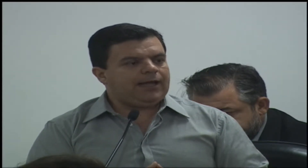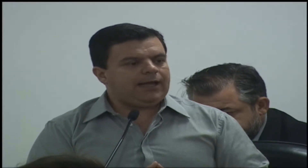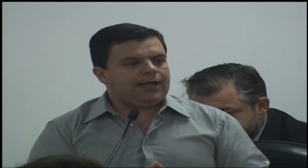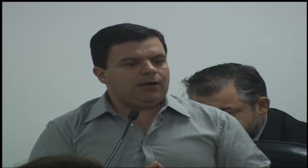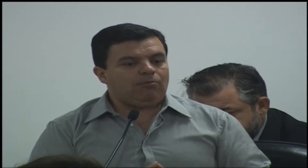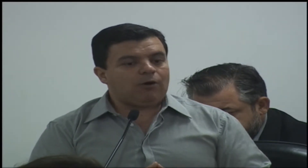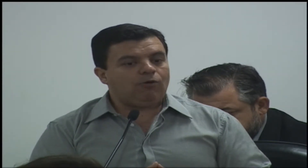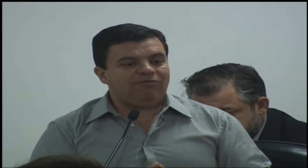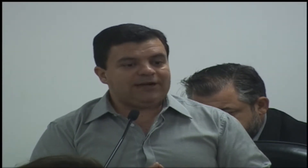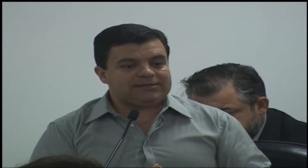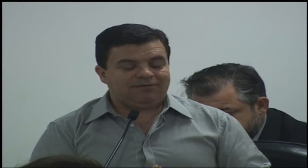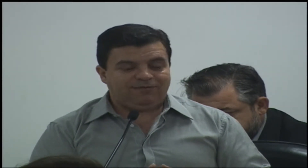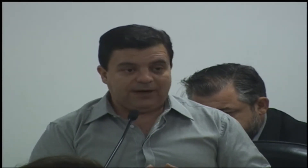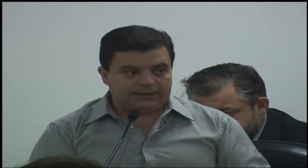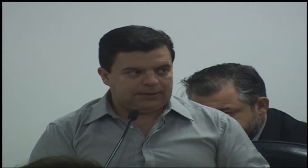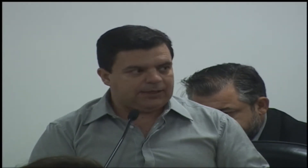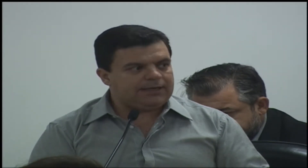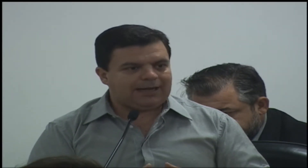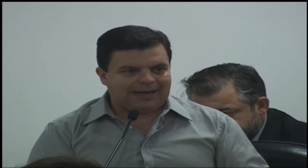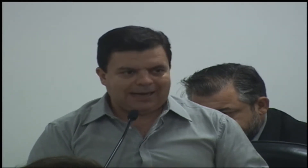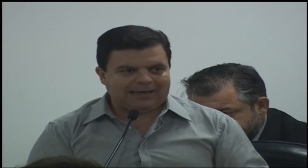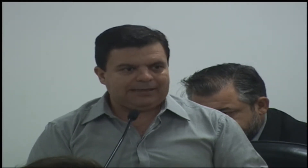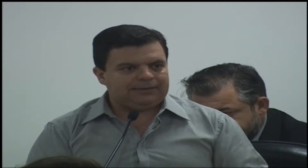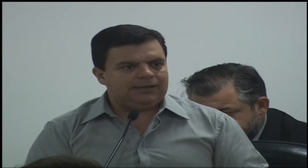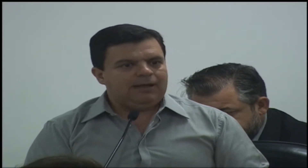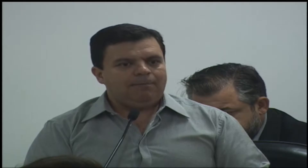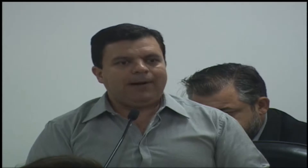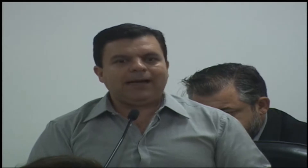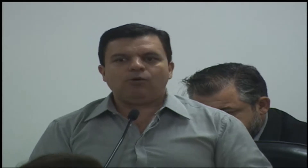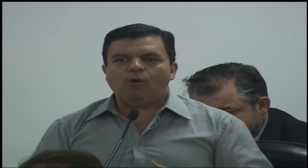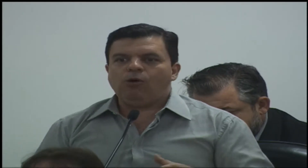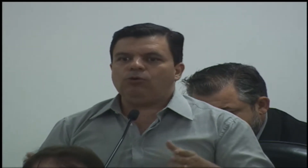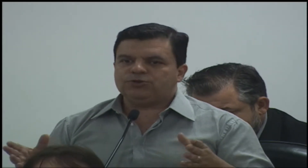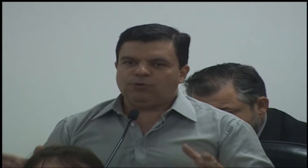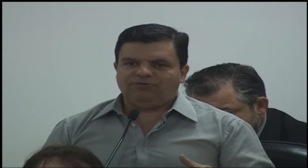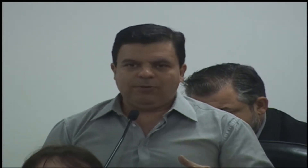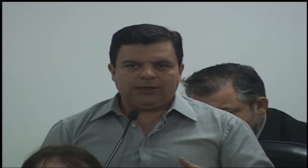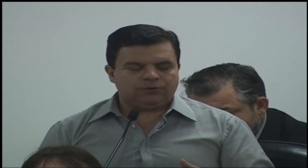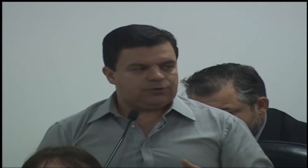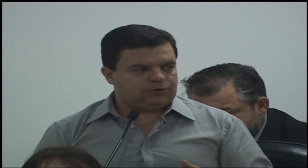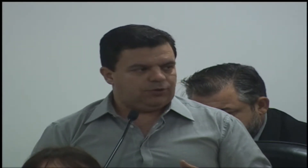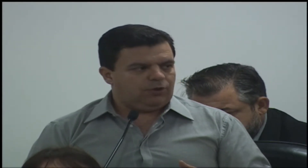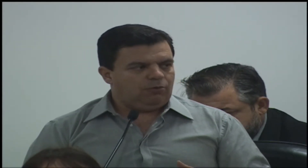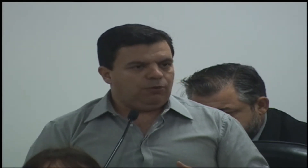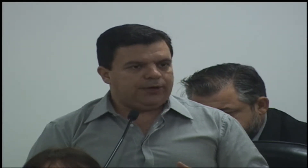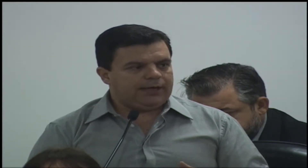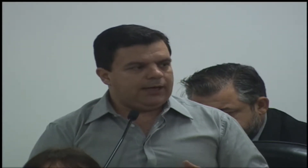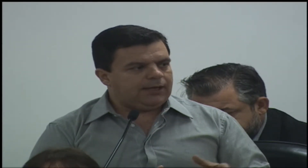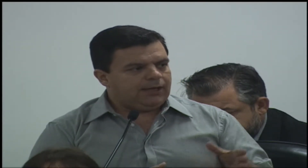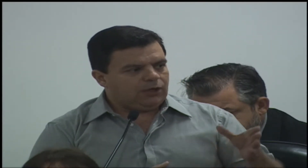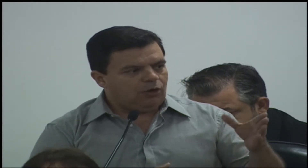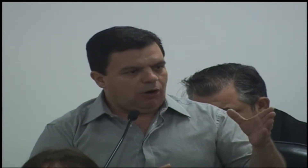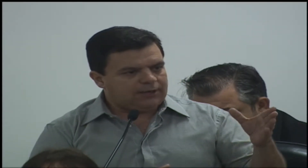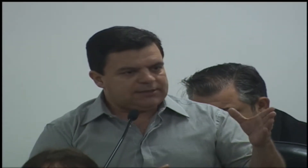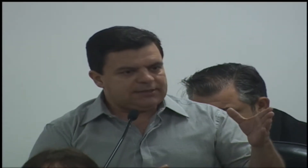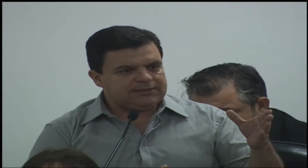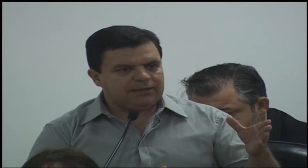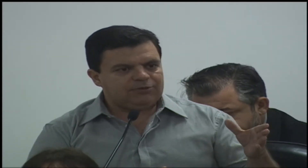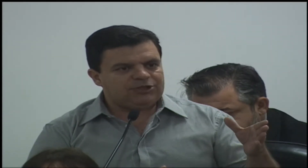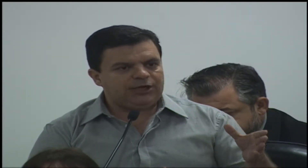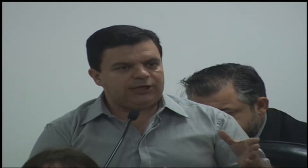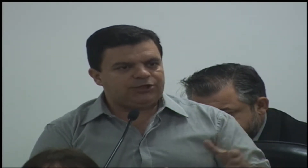Esta transparência, eu até quis falar aqui na segunda-feira, mas como o tumulto estava grande, eu não